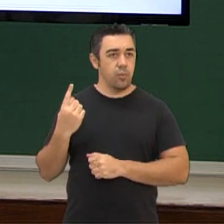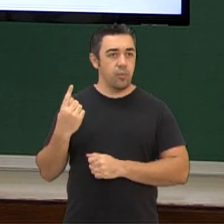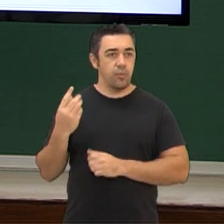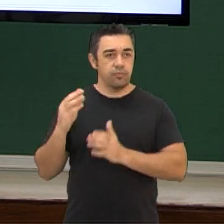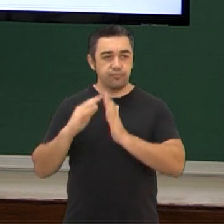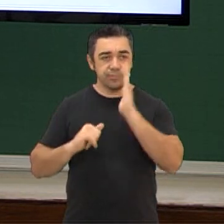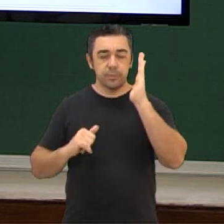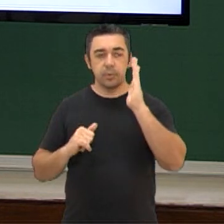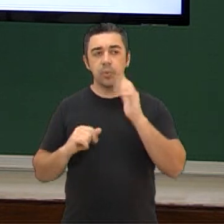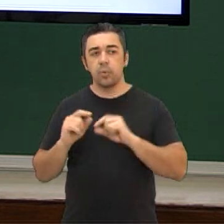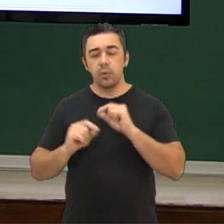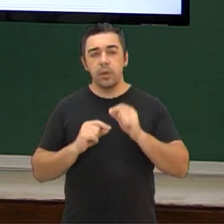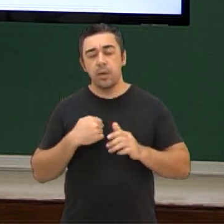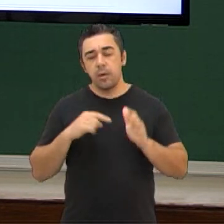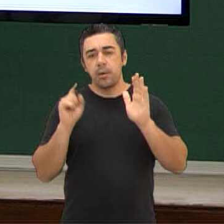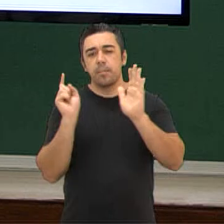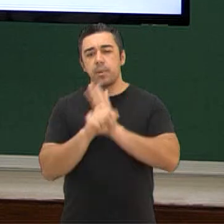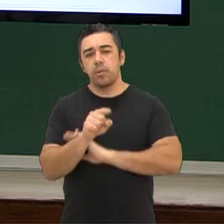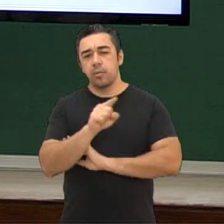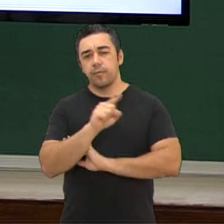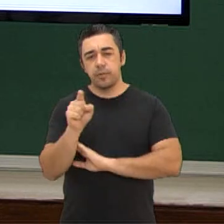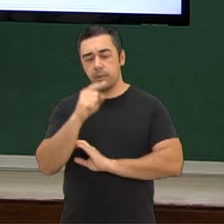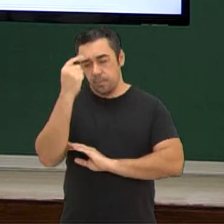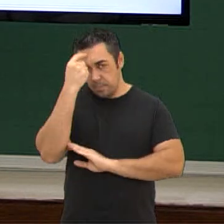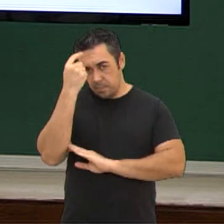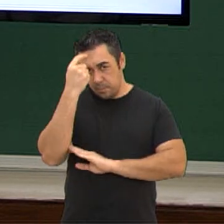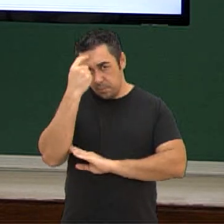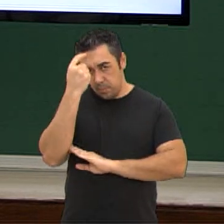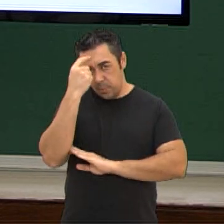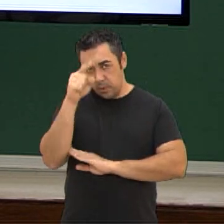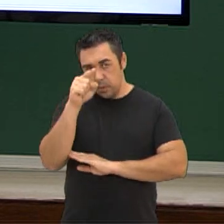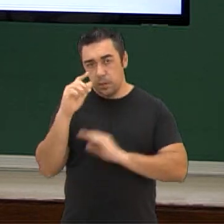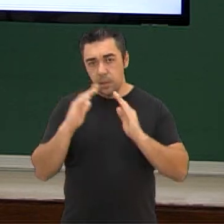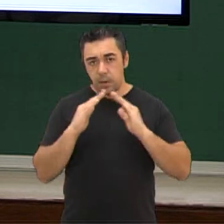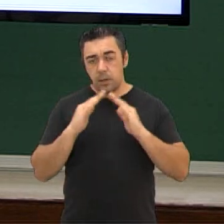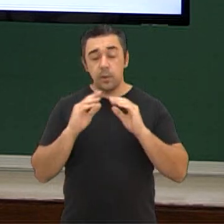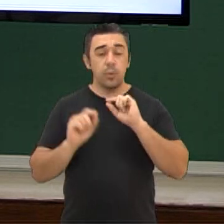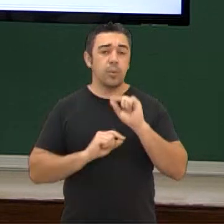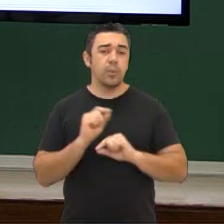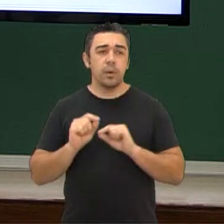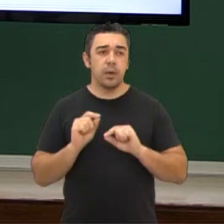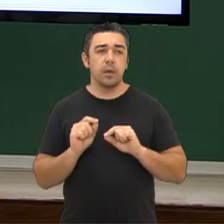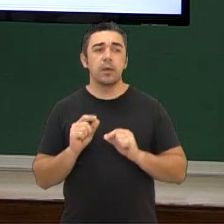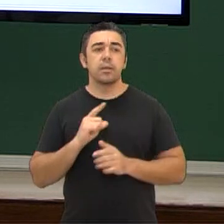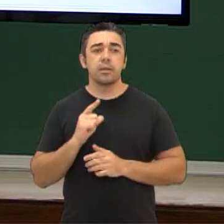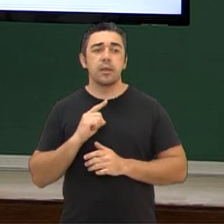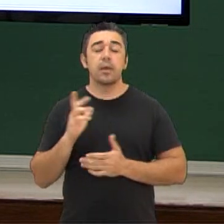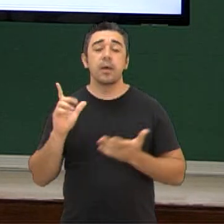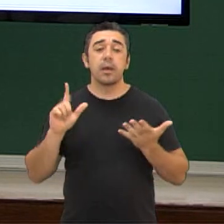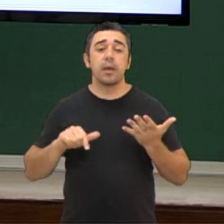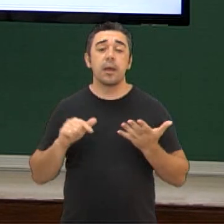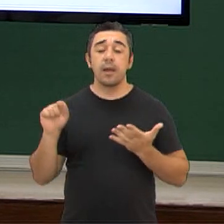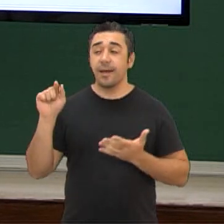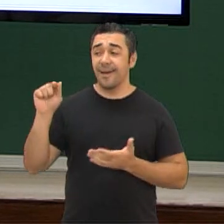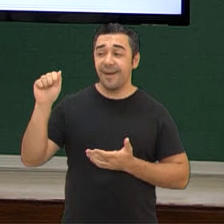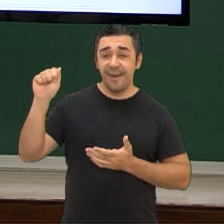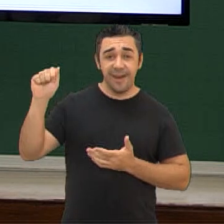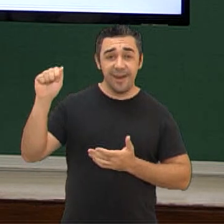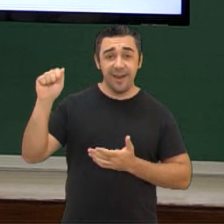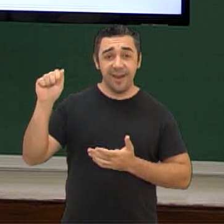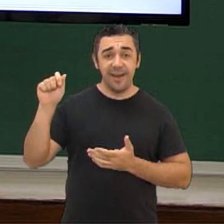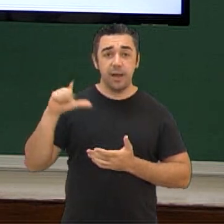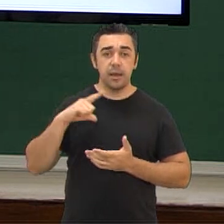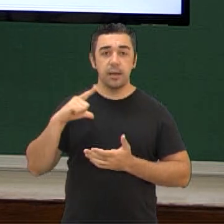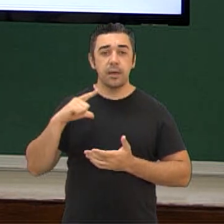tá? Então eu quero que vocês pensem aí na casa de vocês, tá? Qual é o composto Nossa